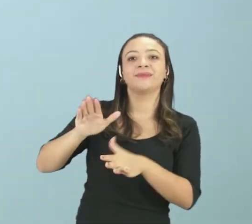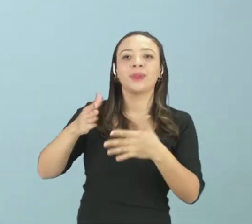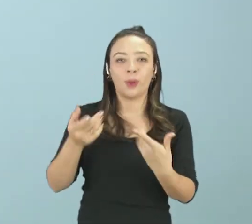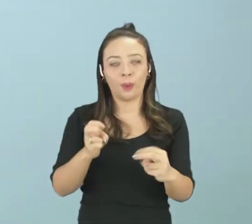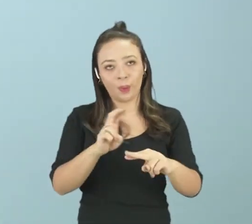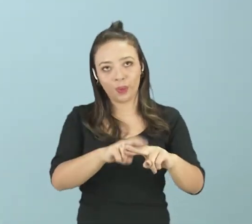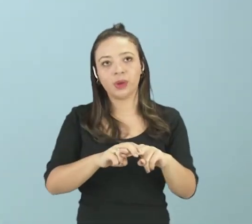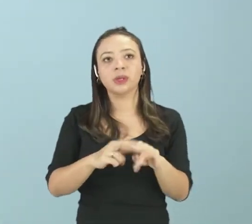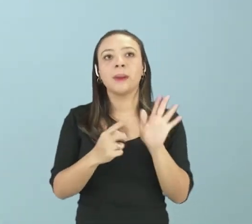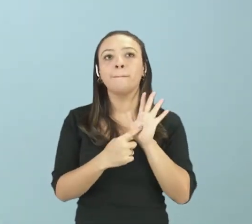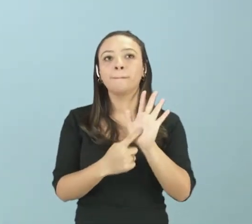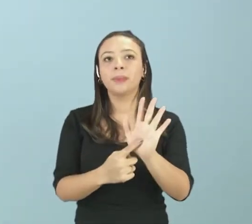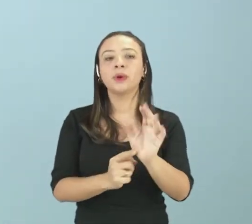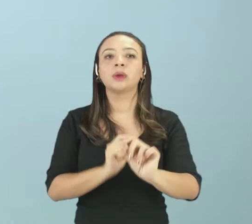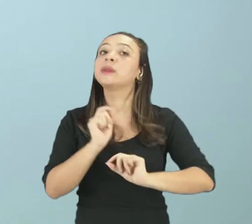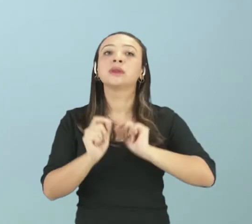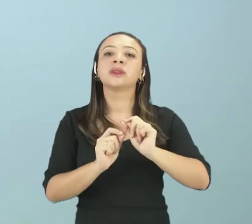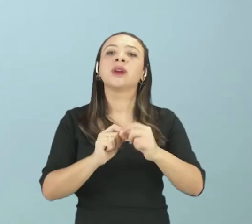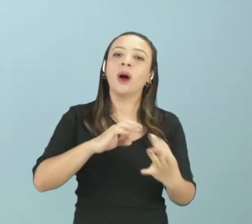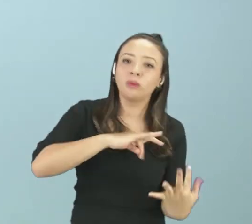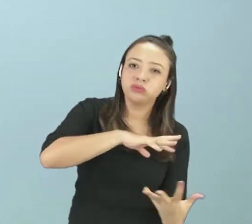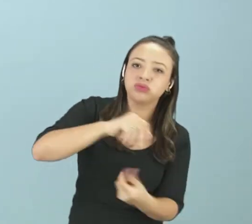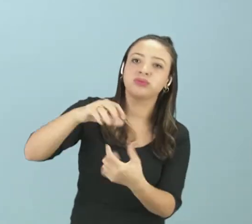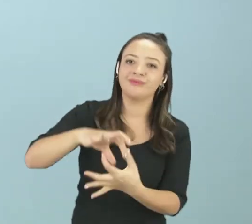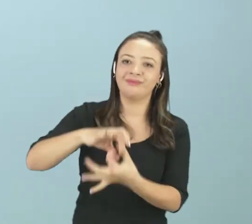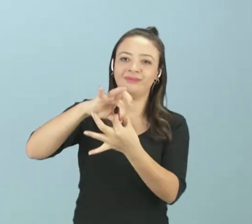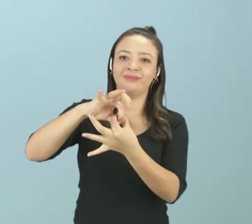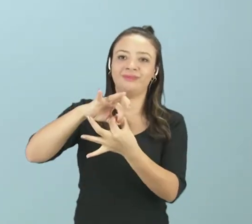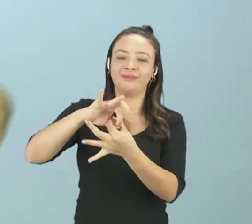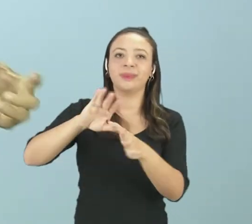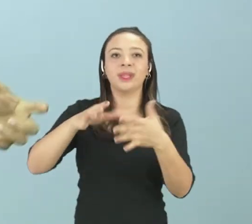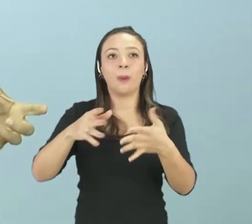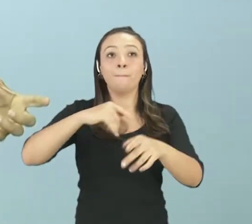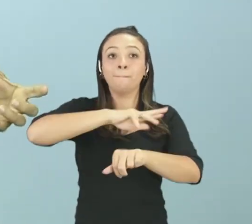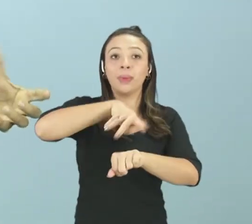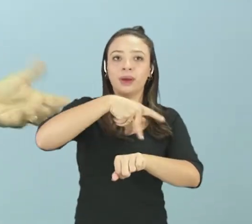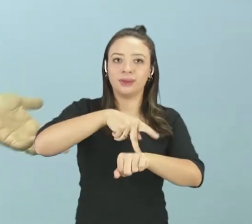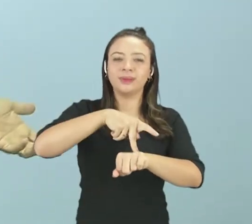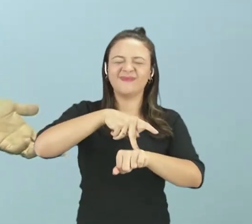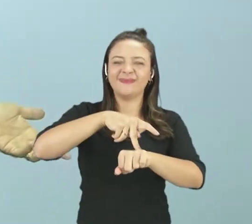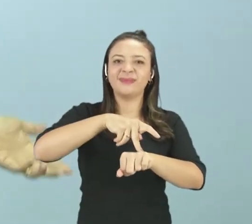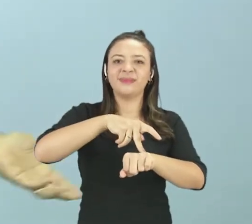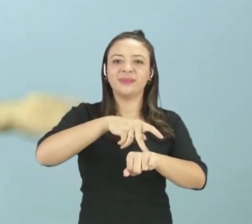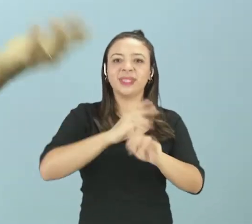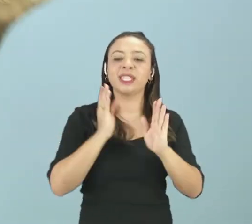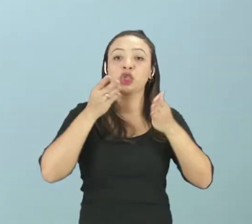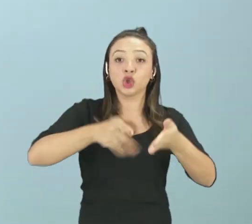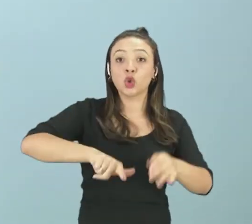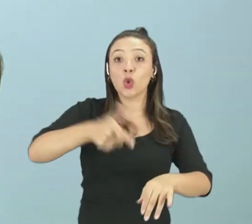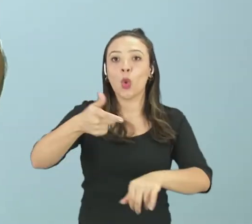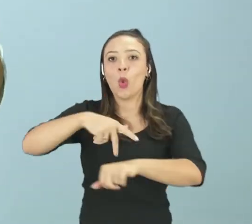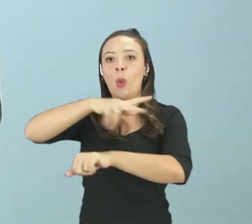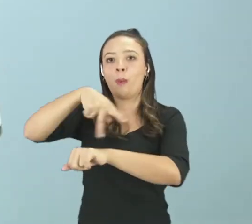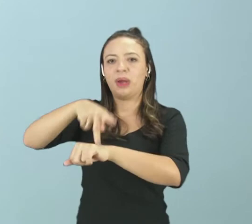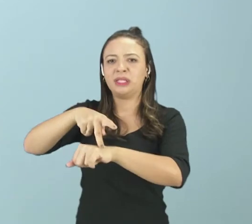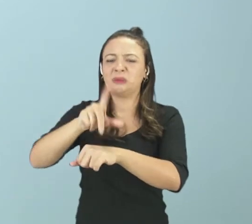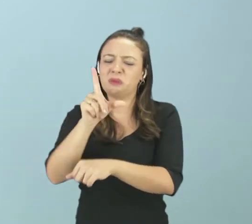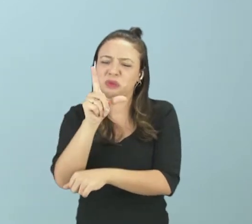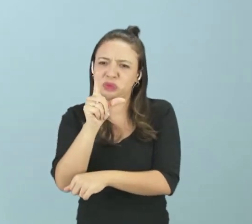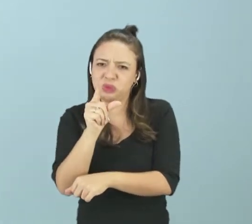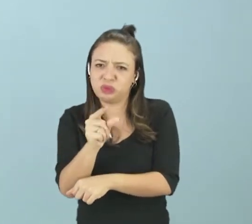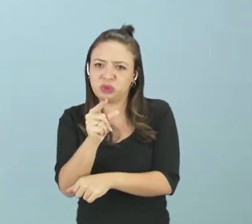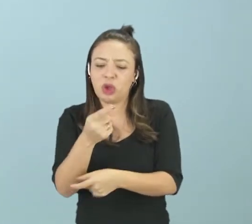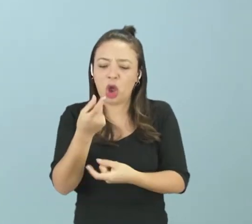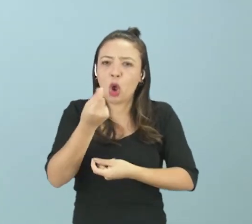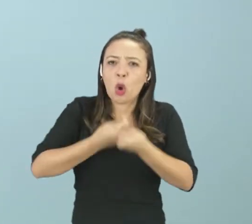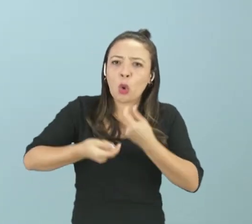que mostra o fator globalizante então países que chegam em outros que são muito menores